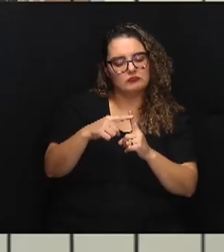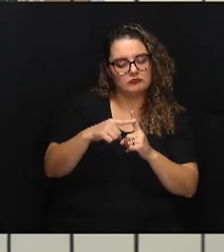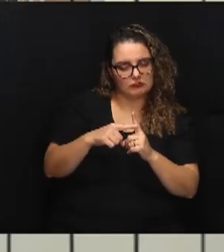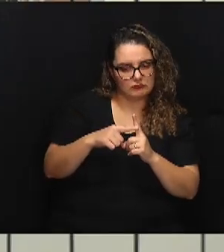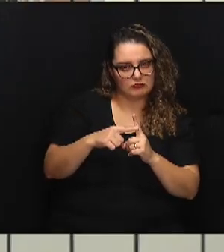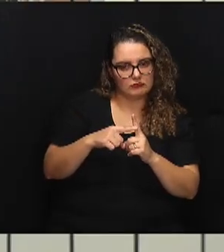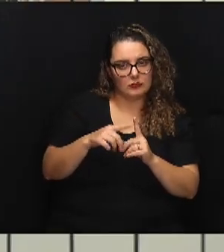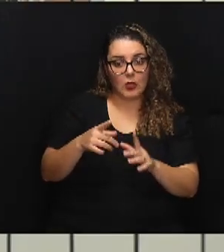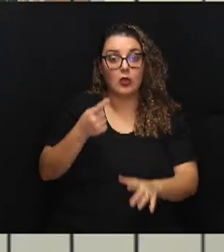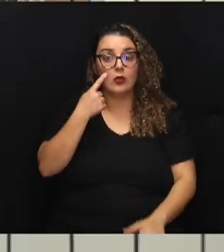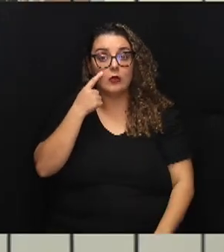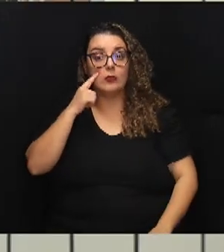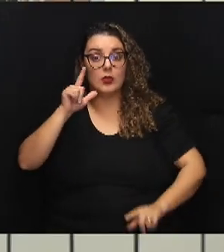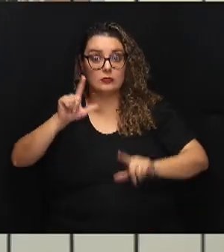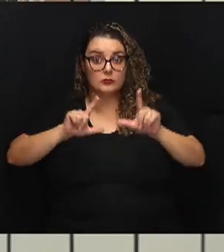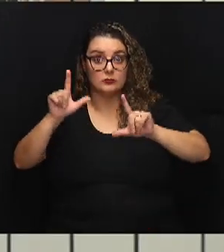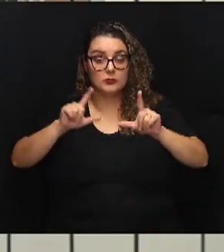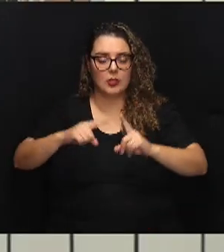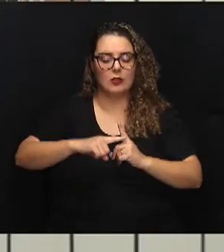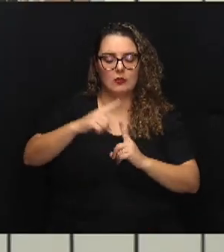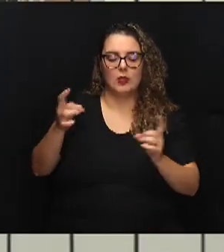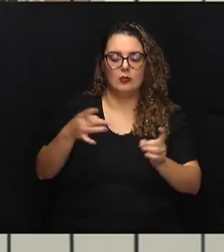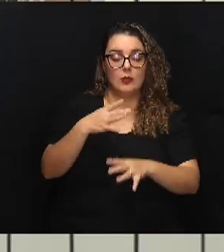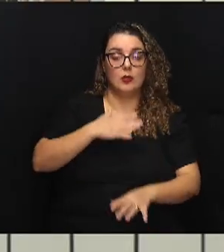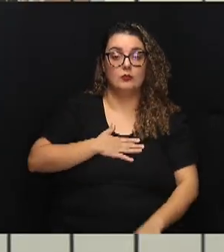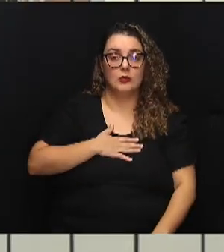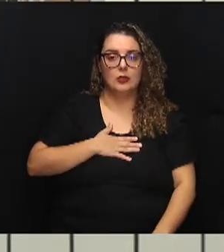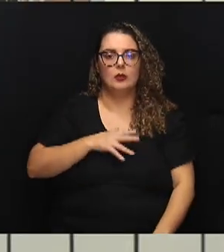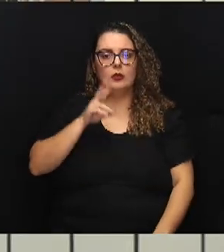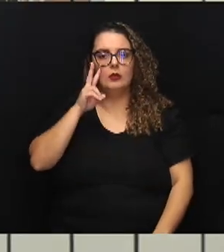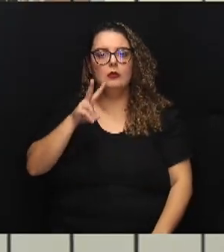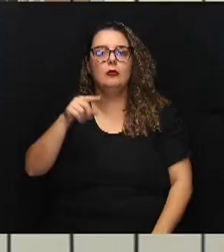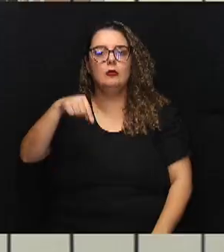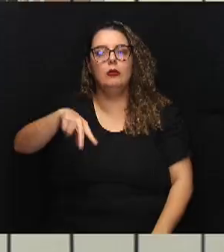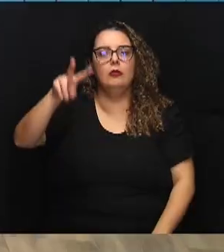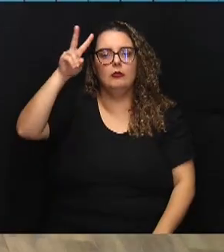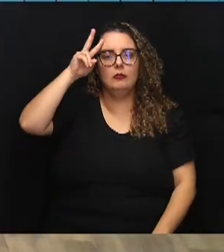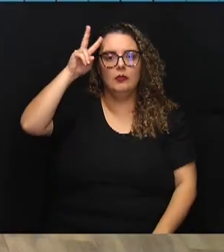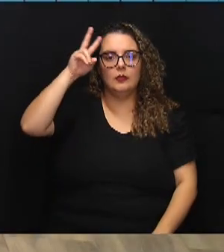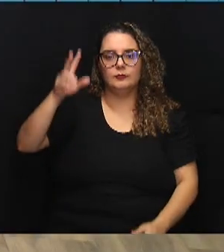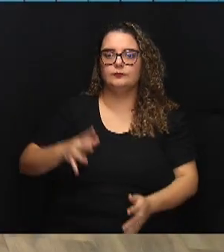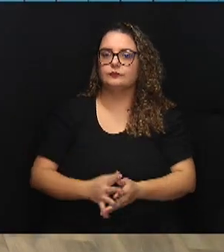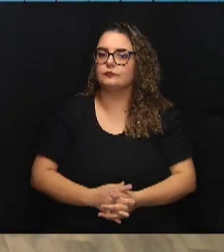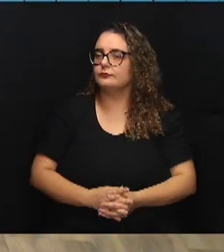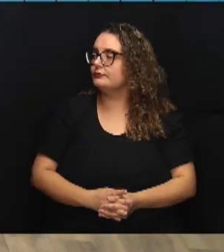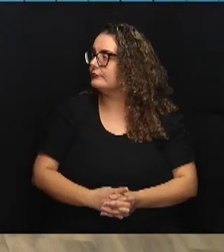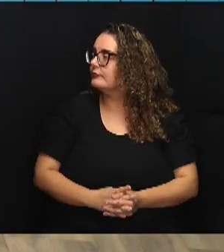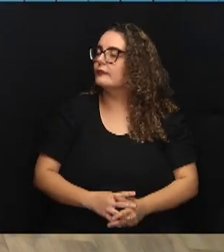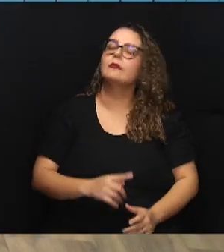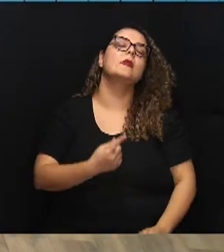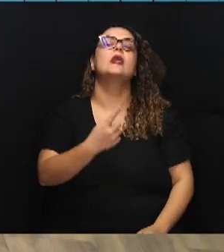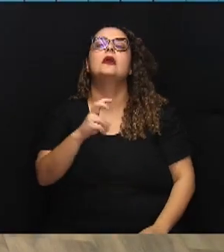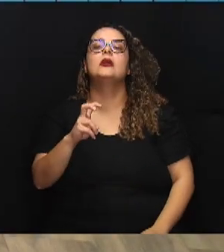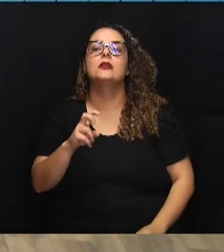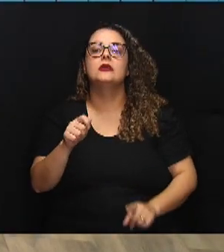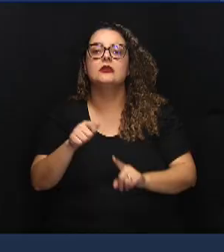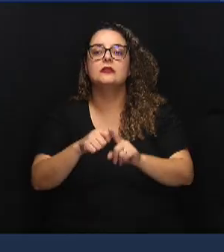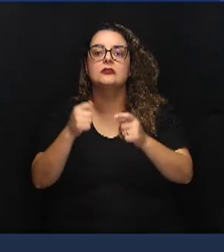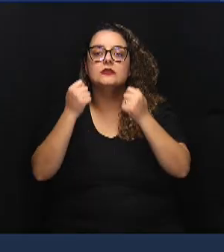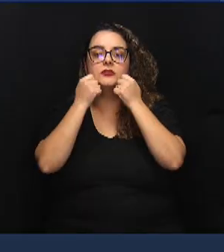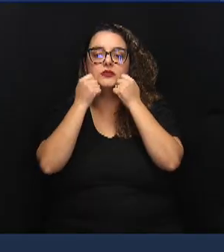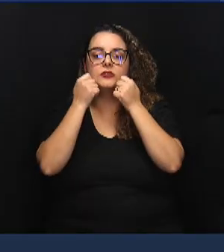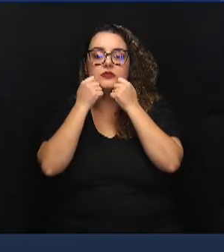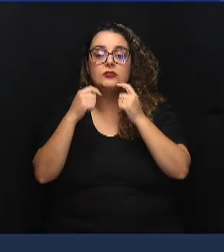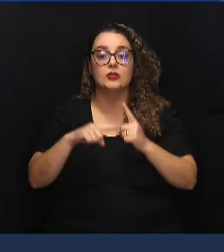baixa. Vamos às temperaturas então para esta terça-feira, porque elas já estão aqui na minha tela. 15 de julho, terça-feira, com mínima